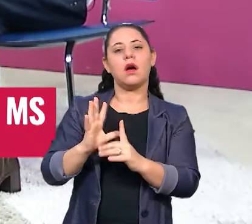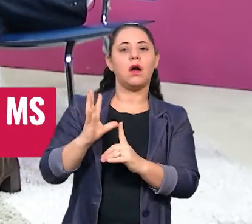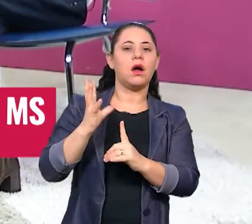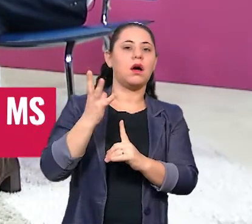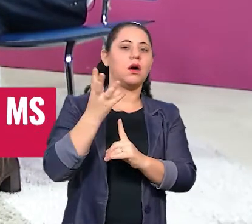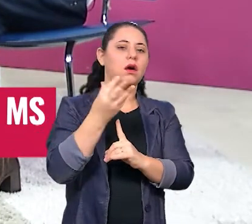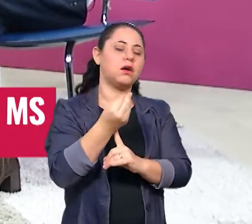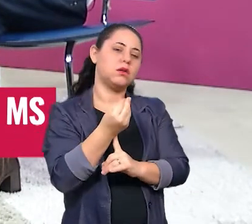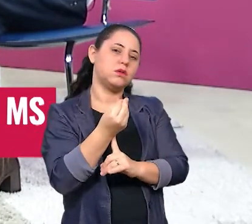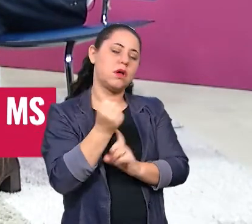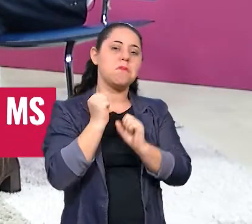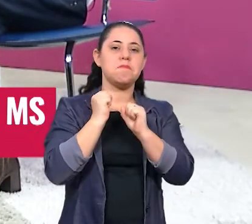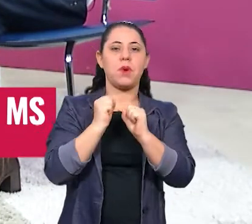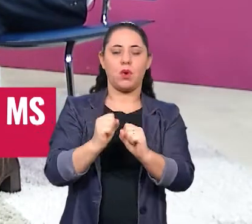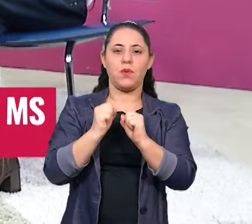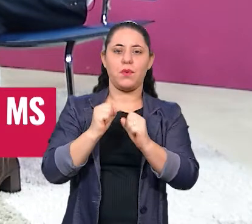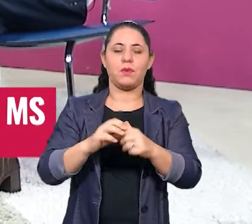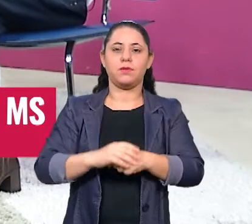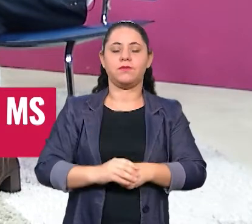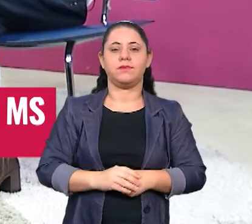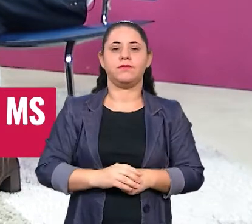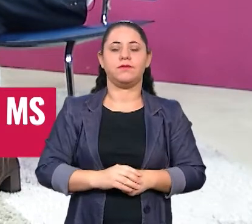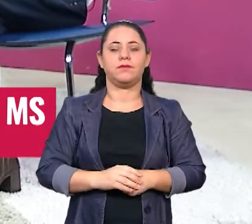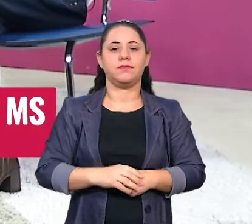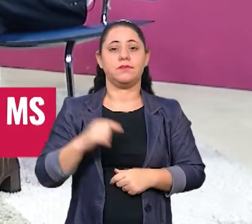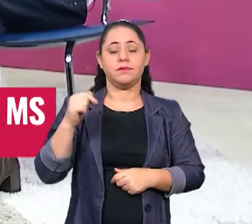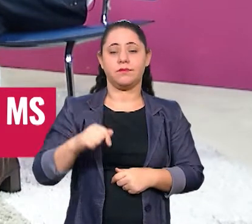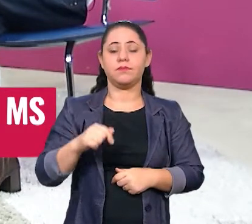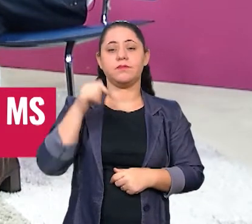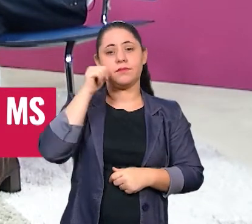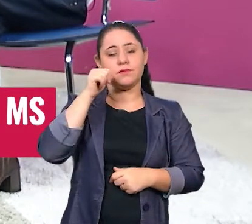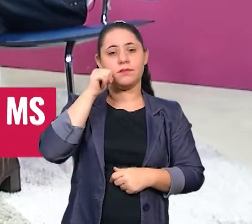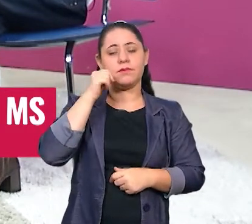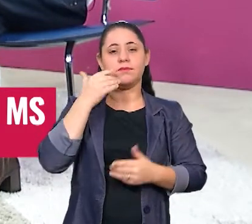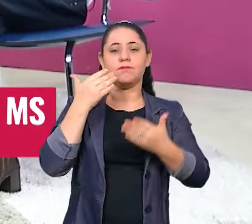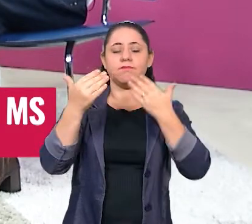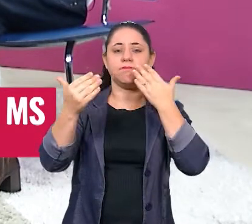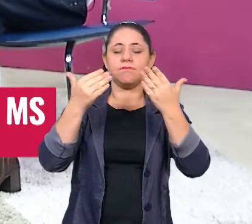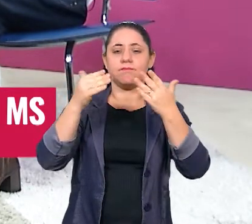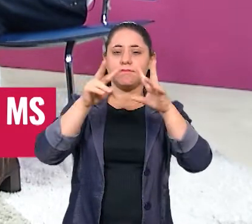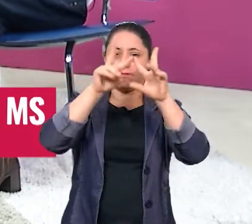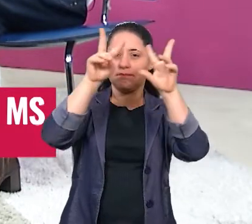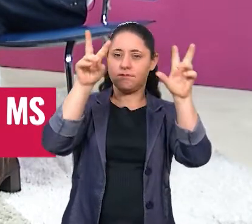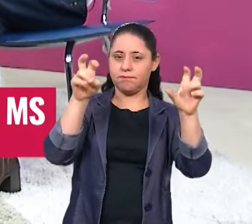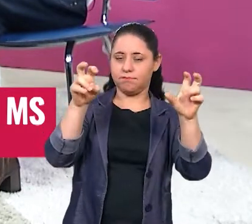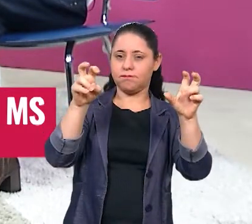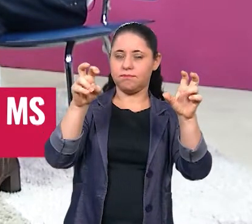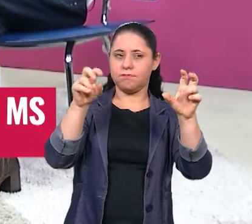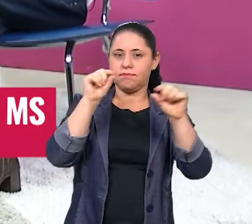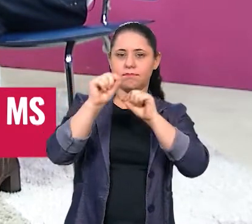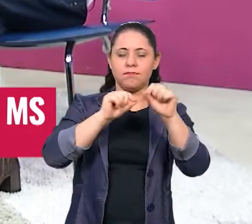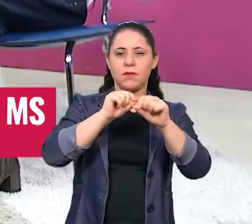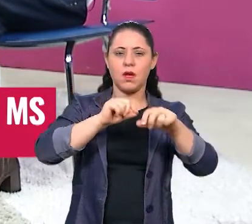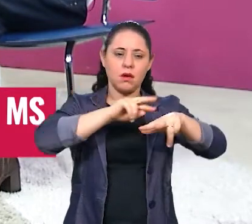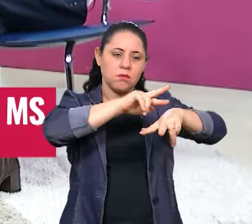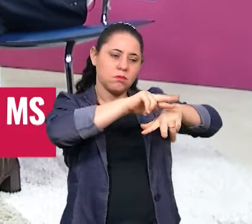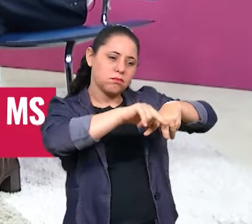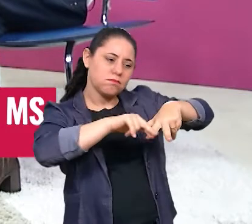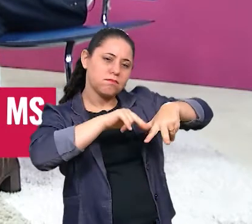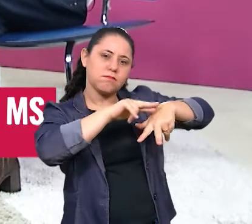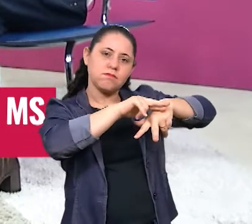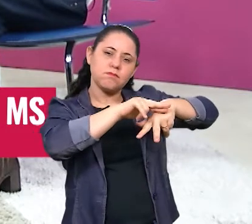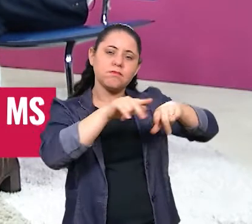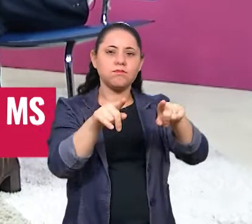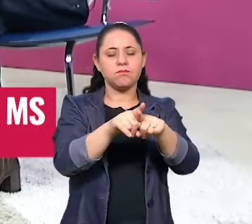possibilidades. Tati, aqui no Mulheres em Debate a gente sempre fala muito da questão de gênero mesmo, né? E como que